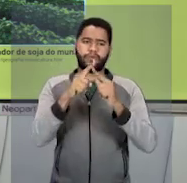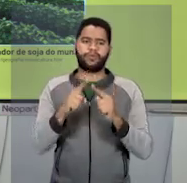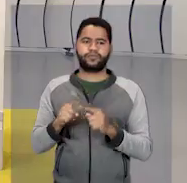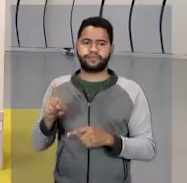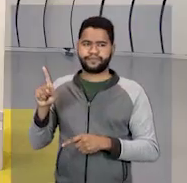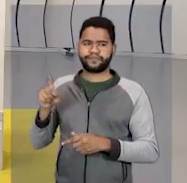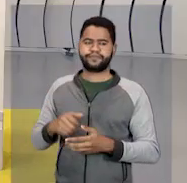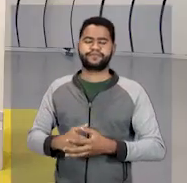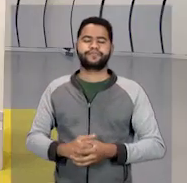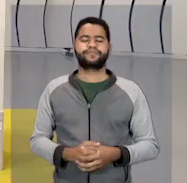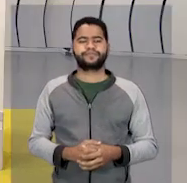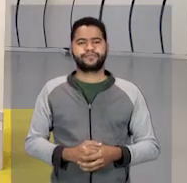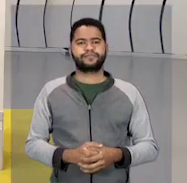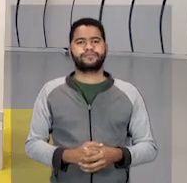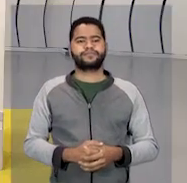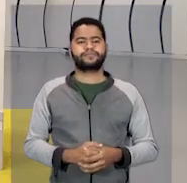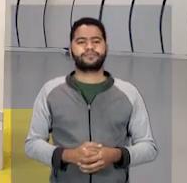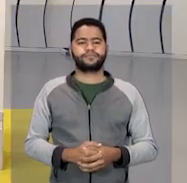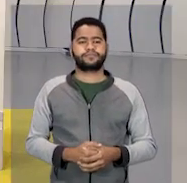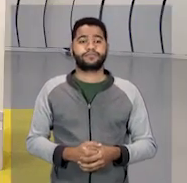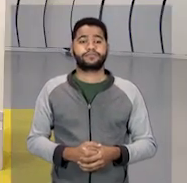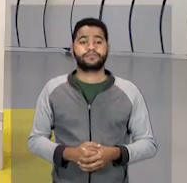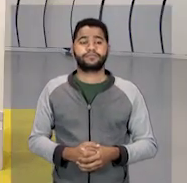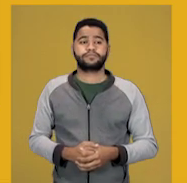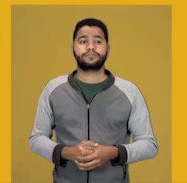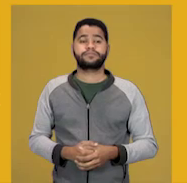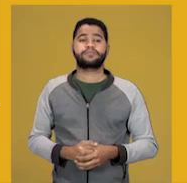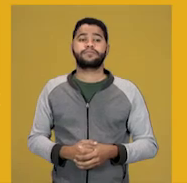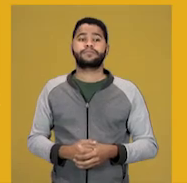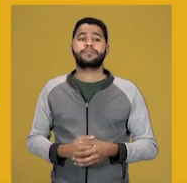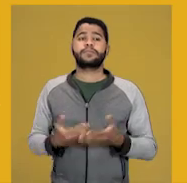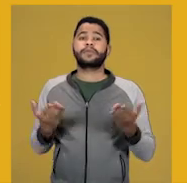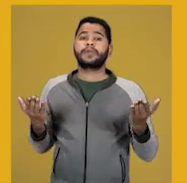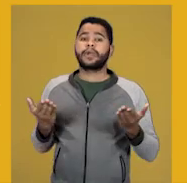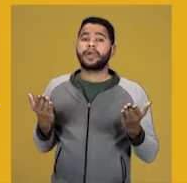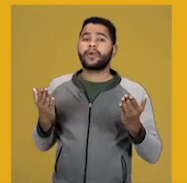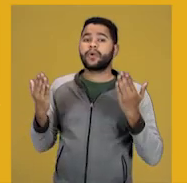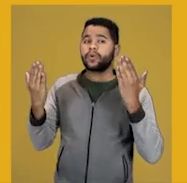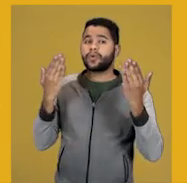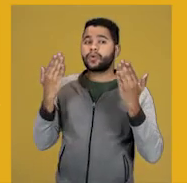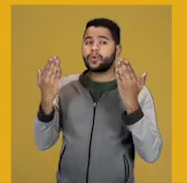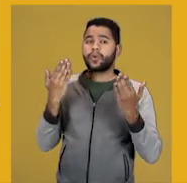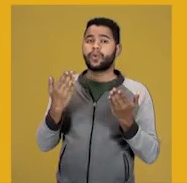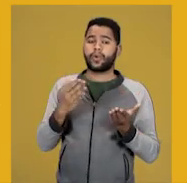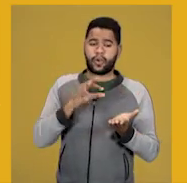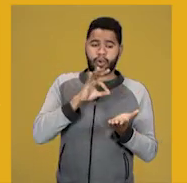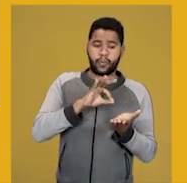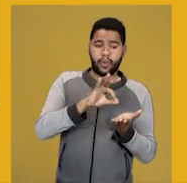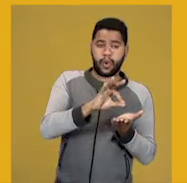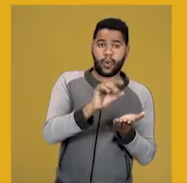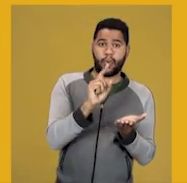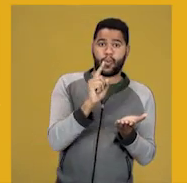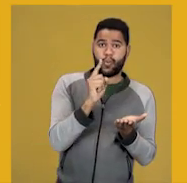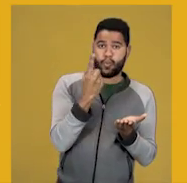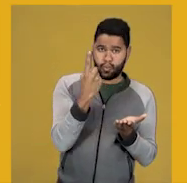matéria-prima. Perfeito? Então aqui, agora nós vamos fazer um comparativo do que é né? O que são as